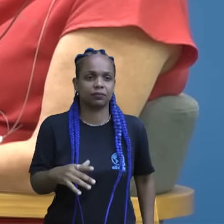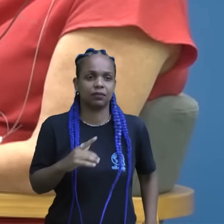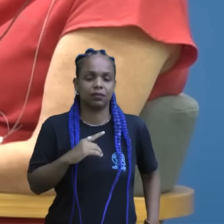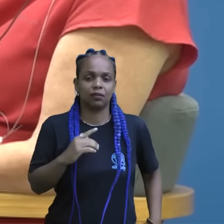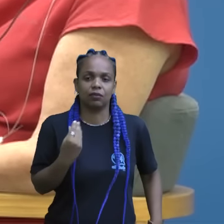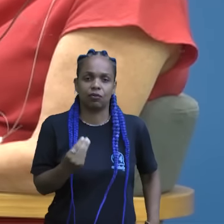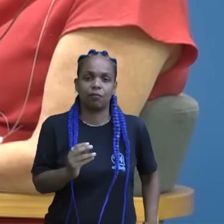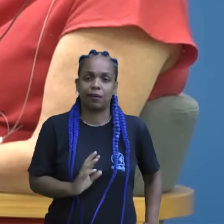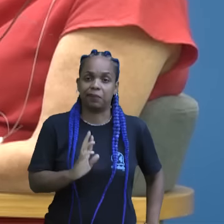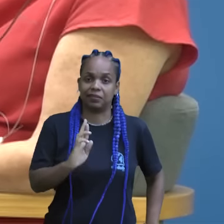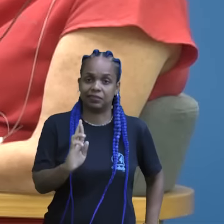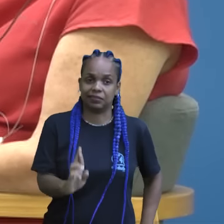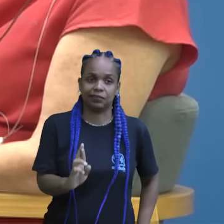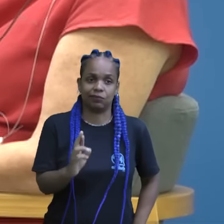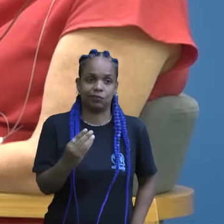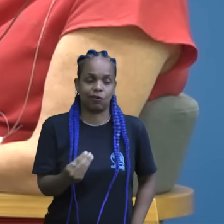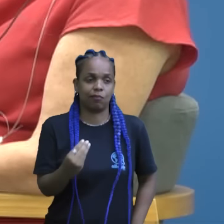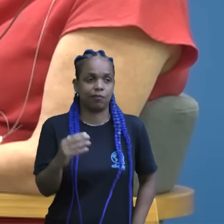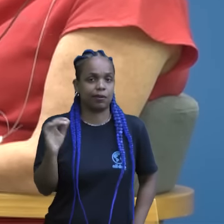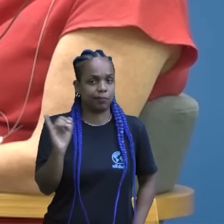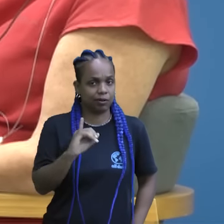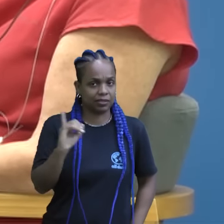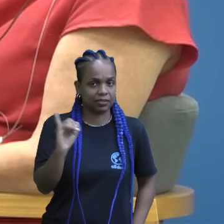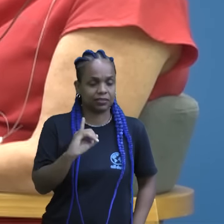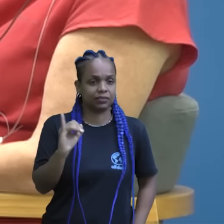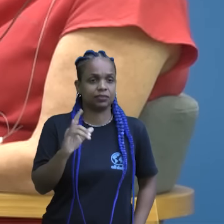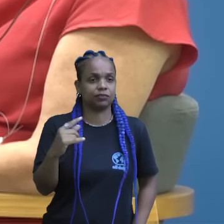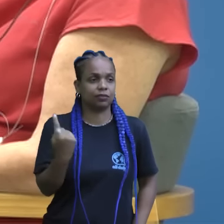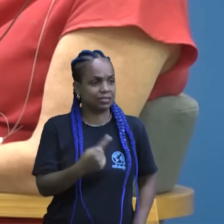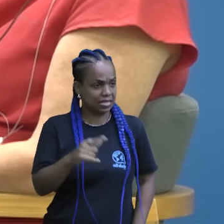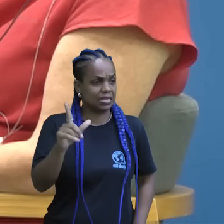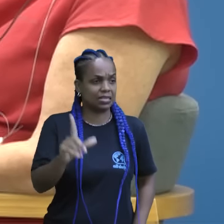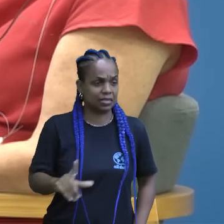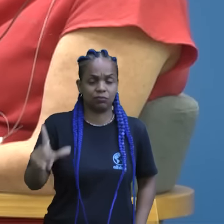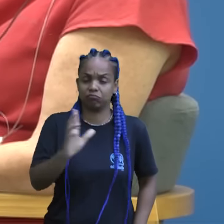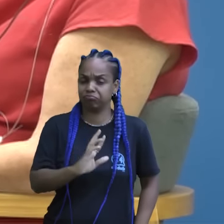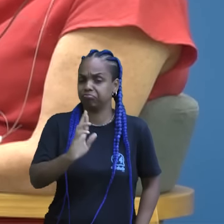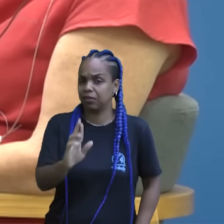Lima Barreto, da descrição da realidade daquela época?